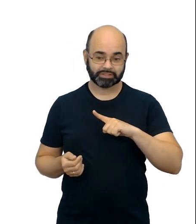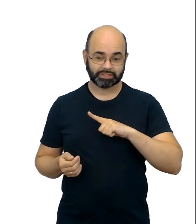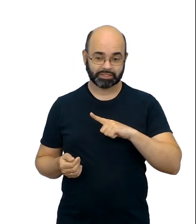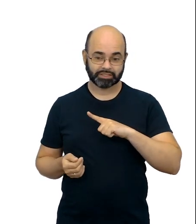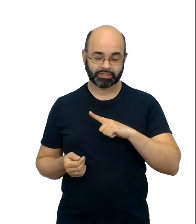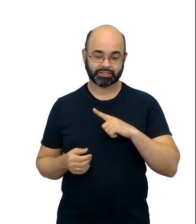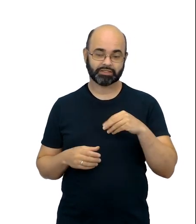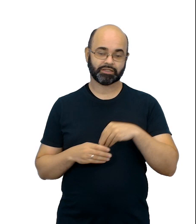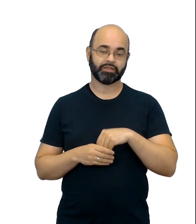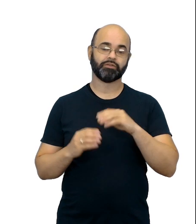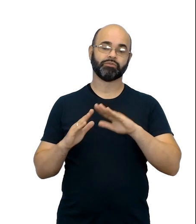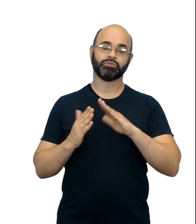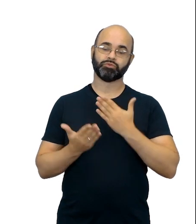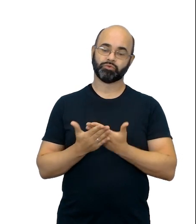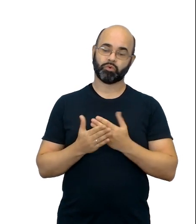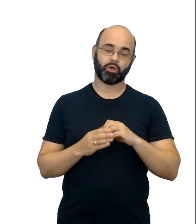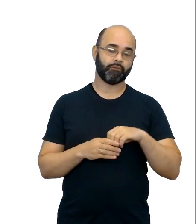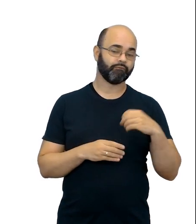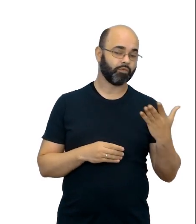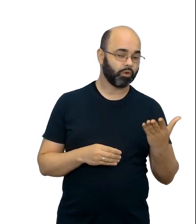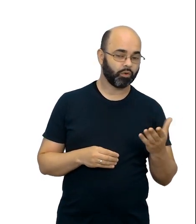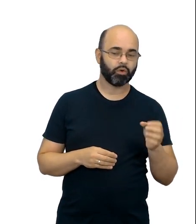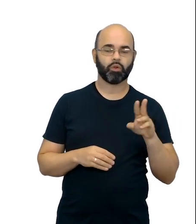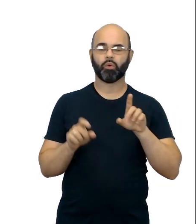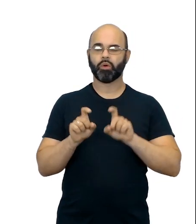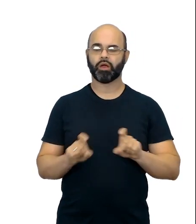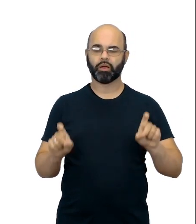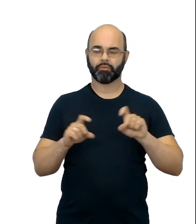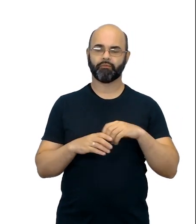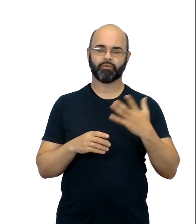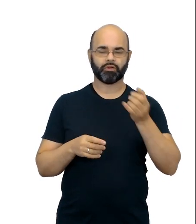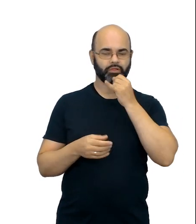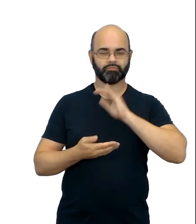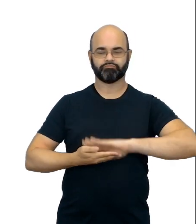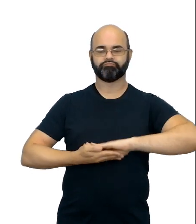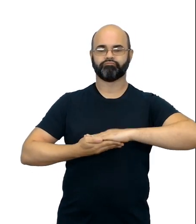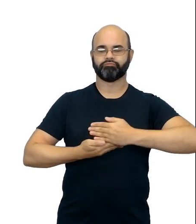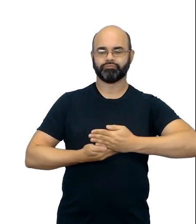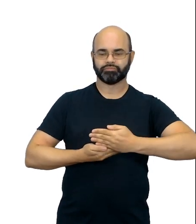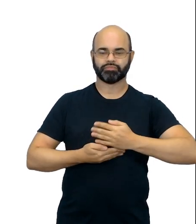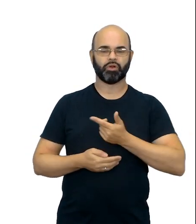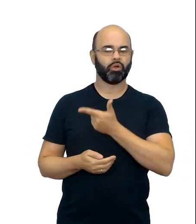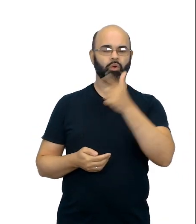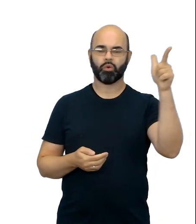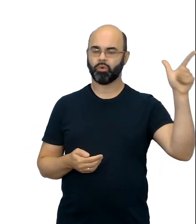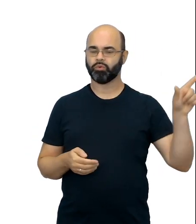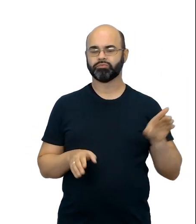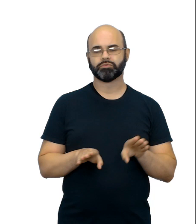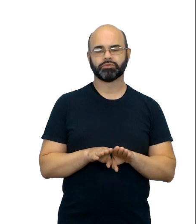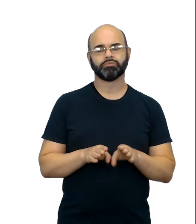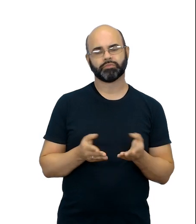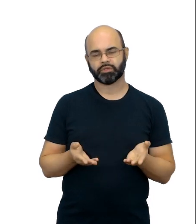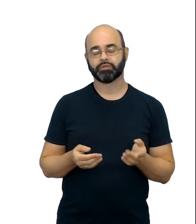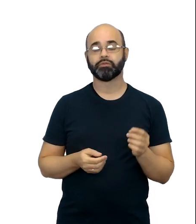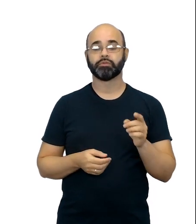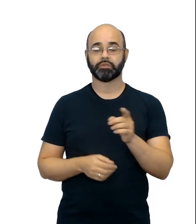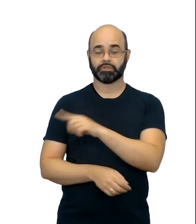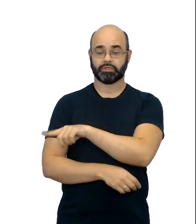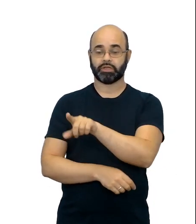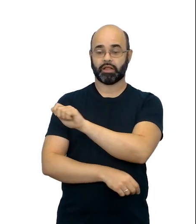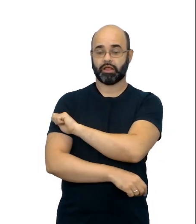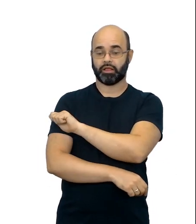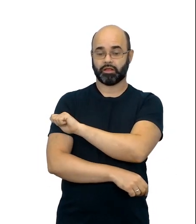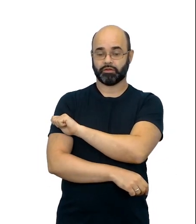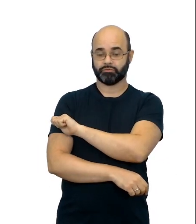escolar e também do ambiente do próprio computador, laptops e aí outros mais, é necessário que os estudantes possam